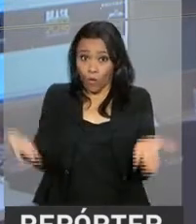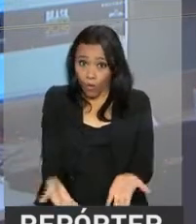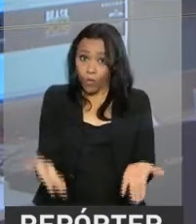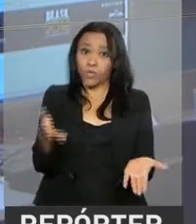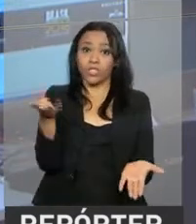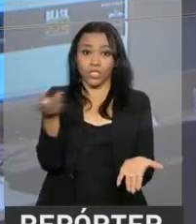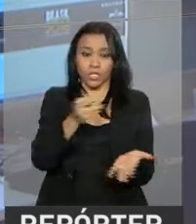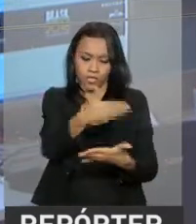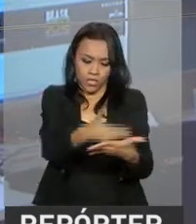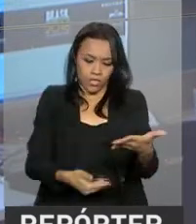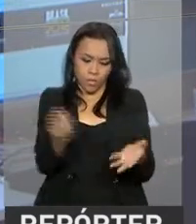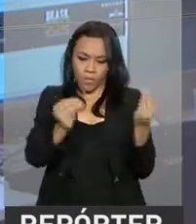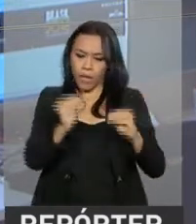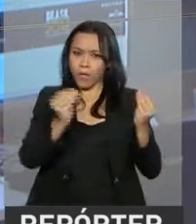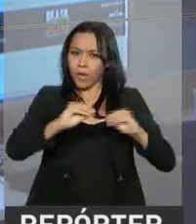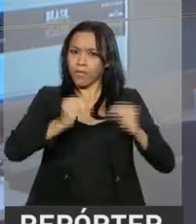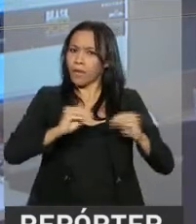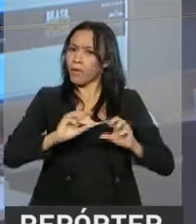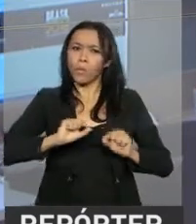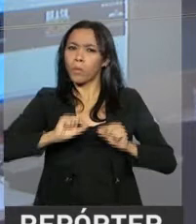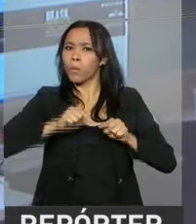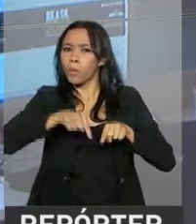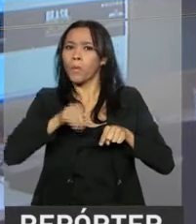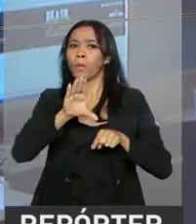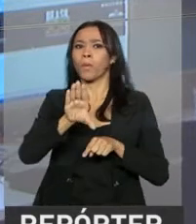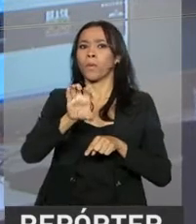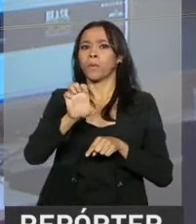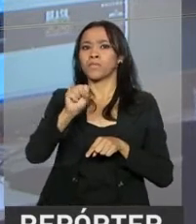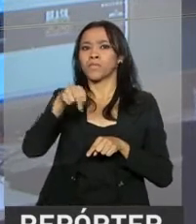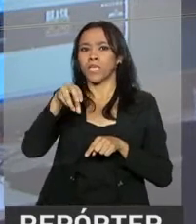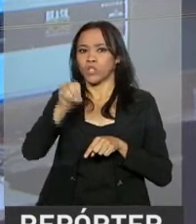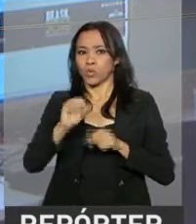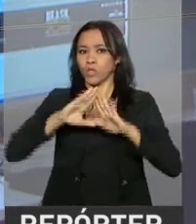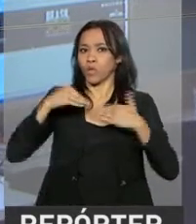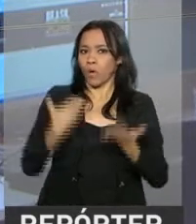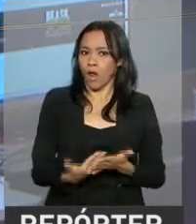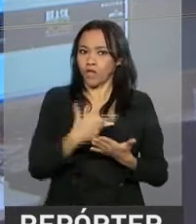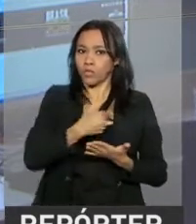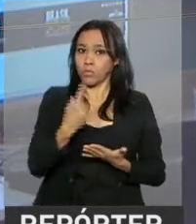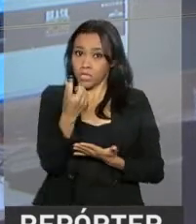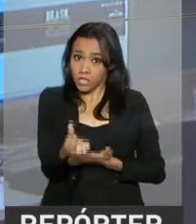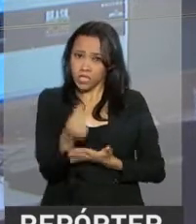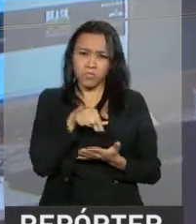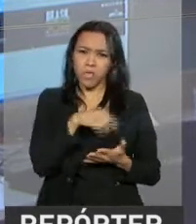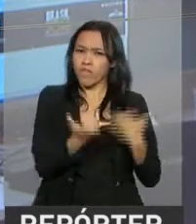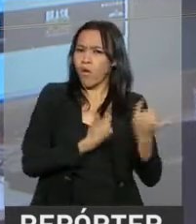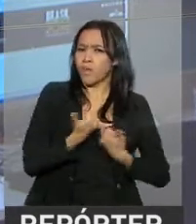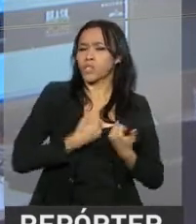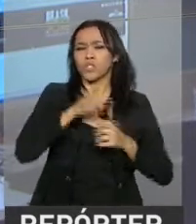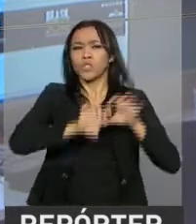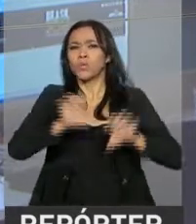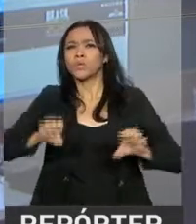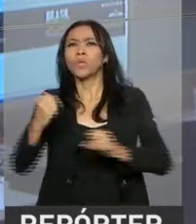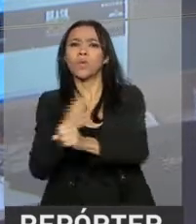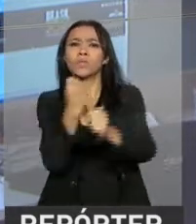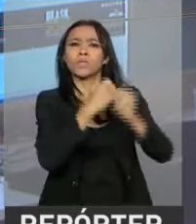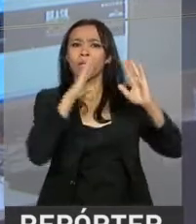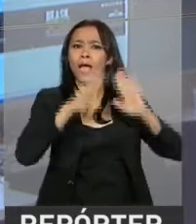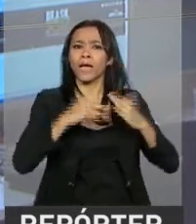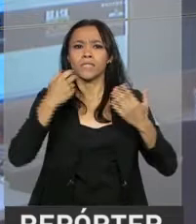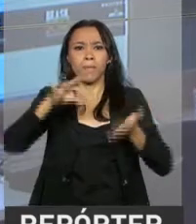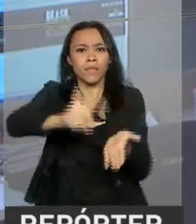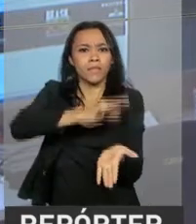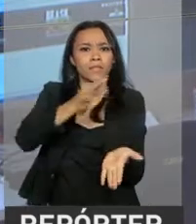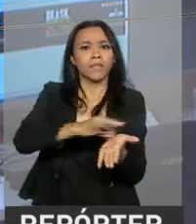para preencher os dados do censo escolar de 2016 o formulário de informações sobre infraestrutura matrículas e